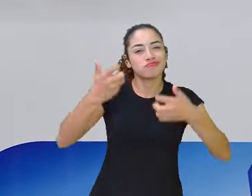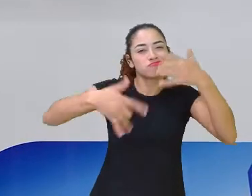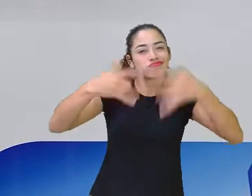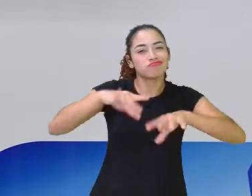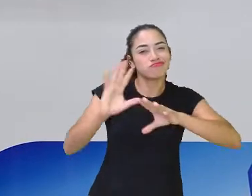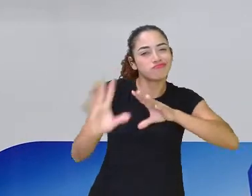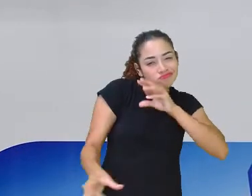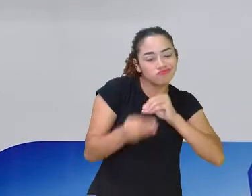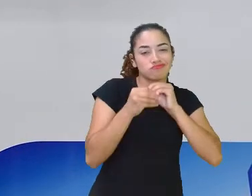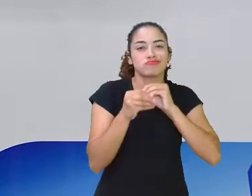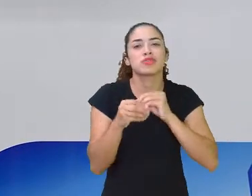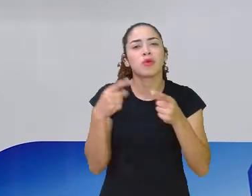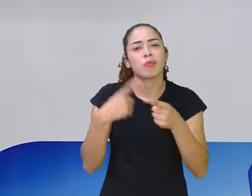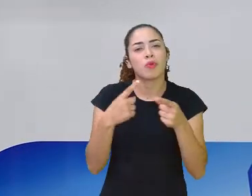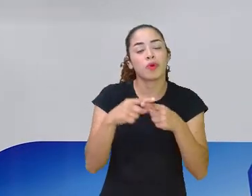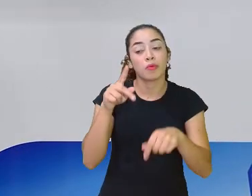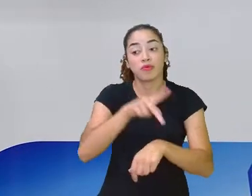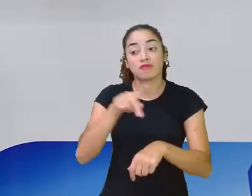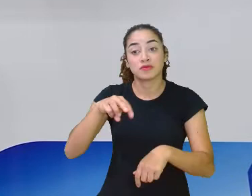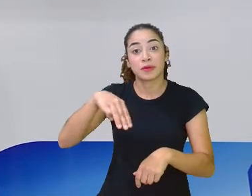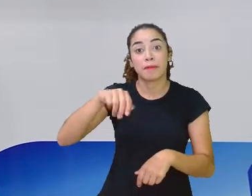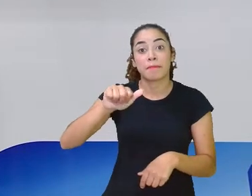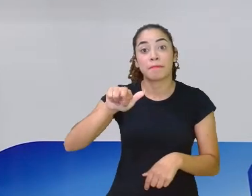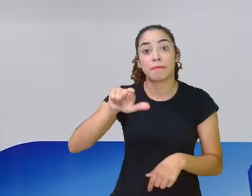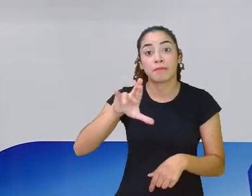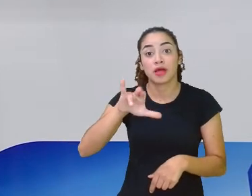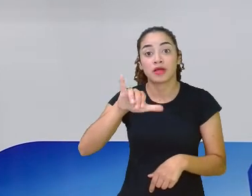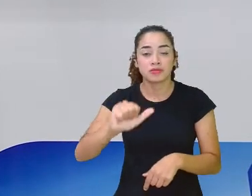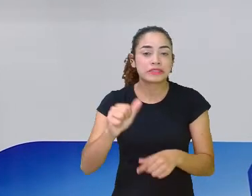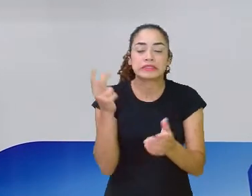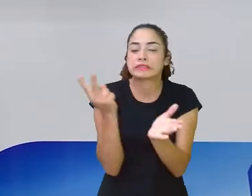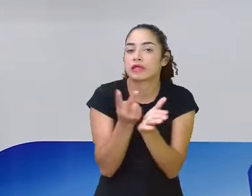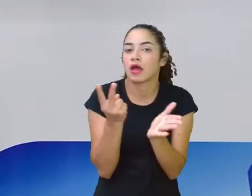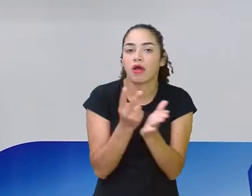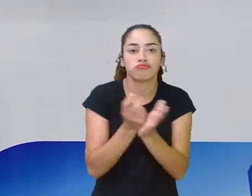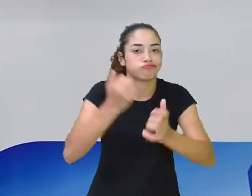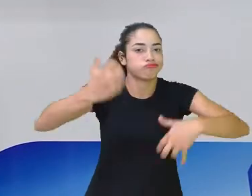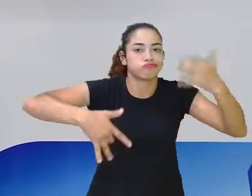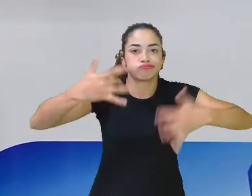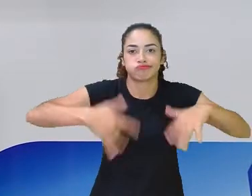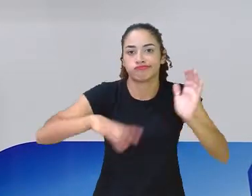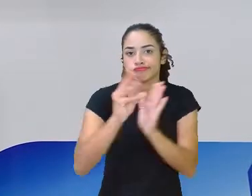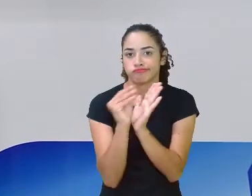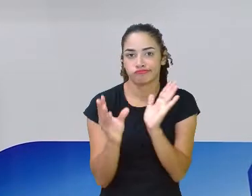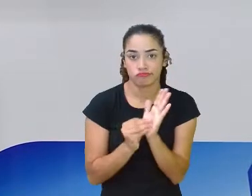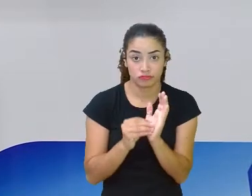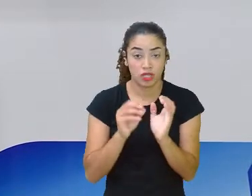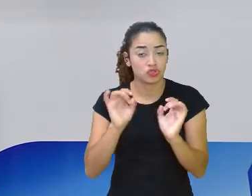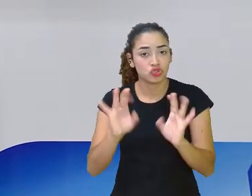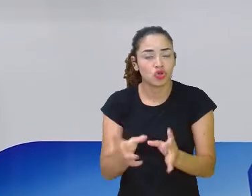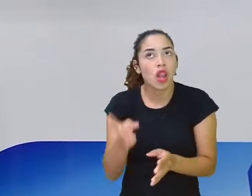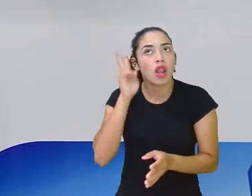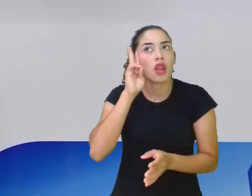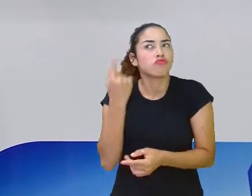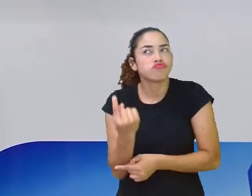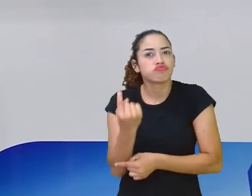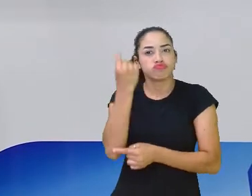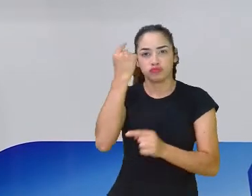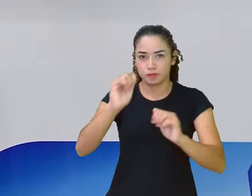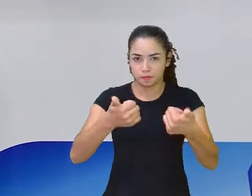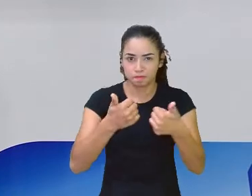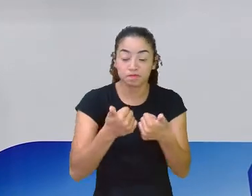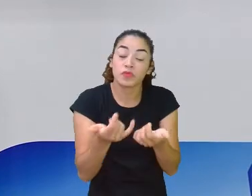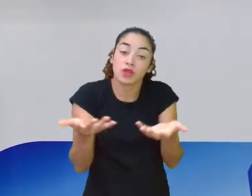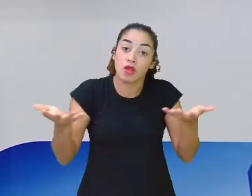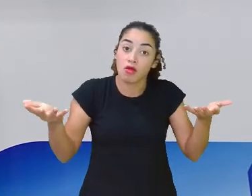Márcia está sempre trabalhando aqui com vocês esses conteúdos, né? Então, foi só para relembrar, tá certo? Agora,